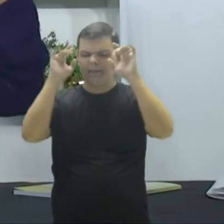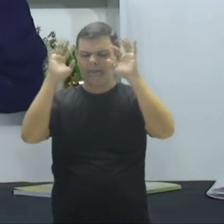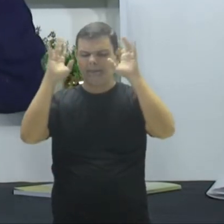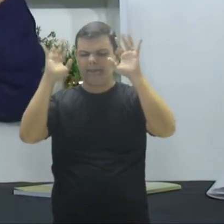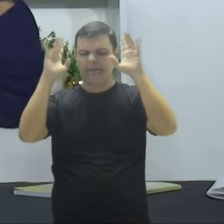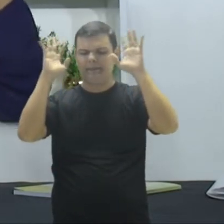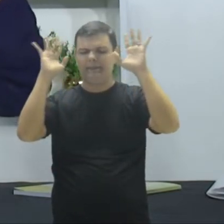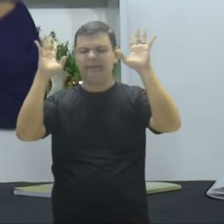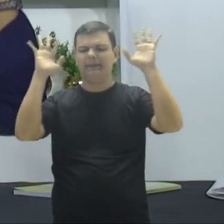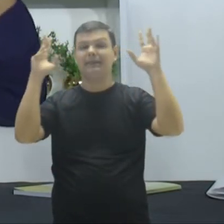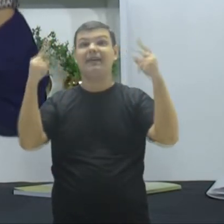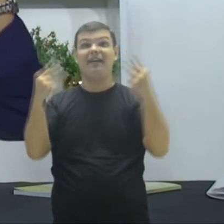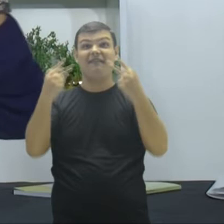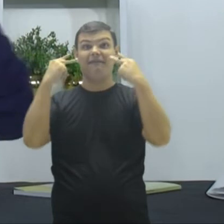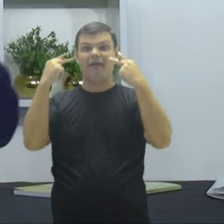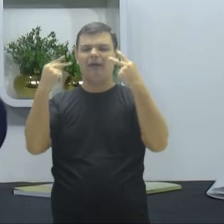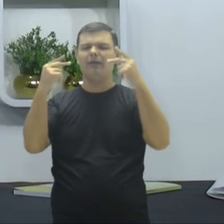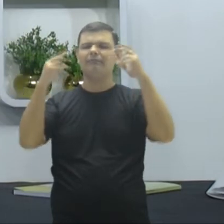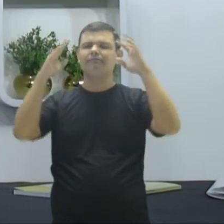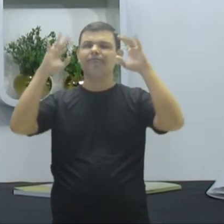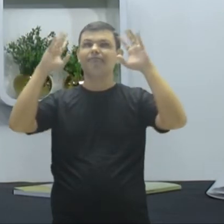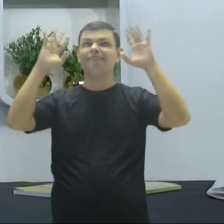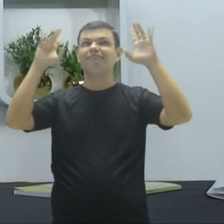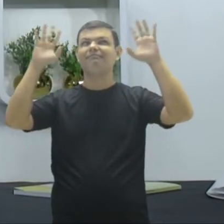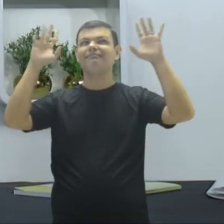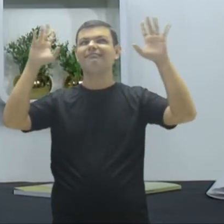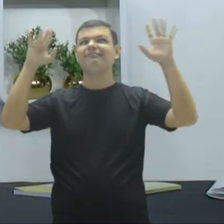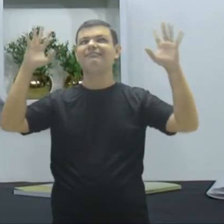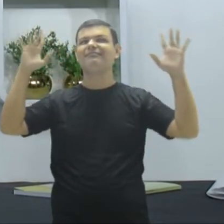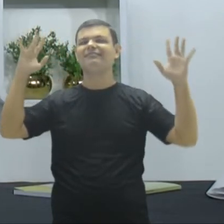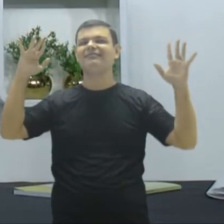deixa a imaginação fluir e imagine que